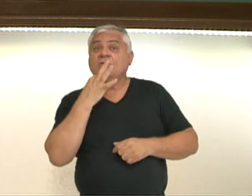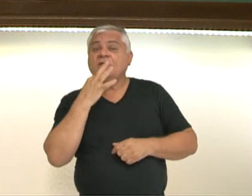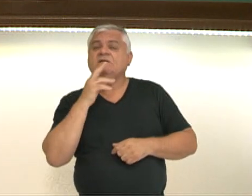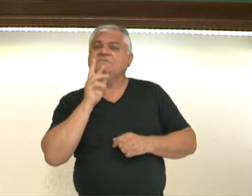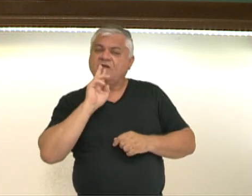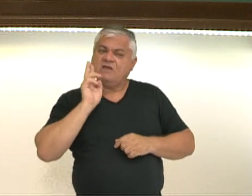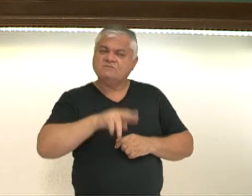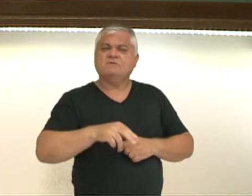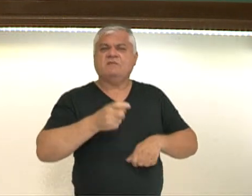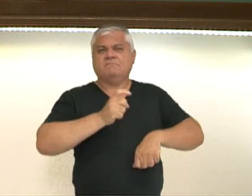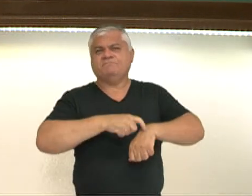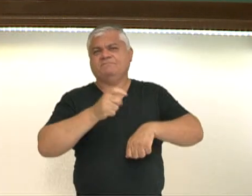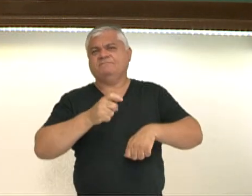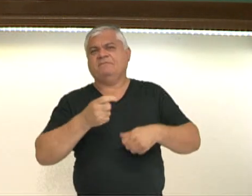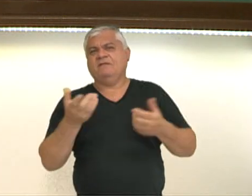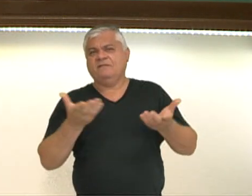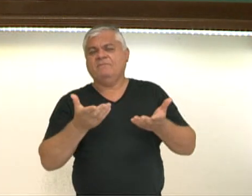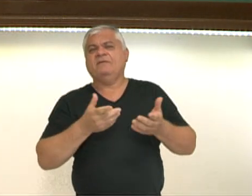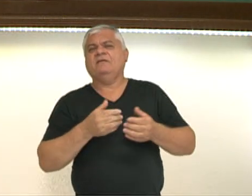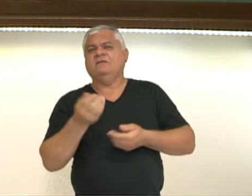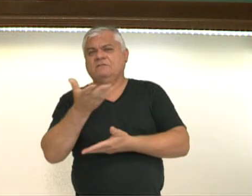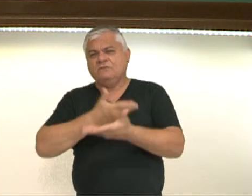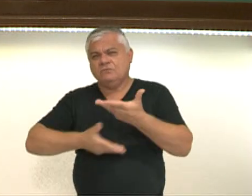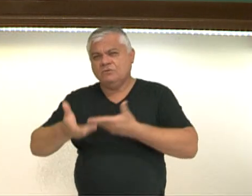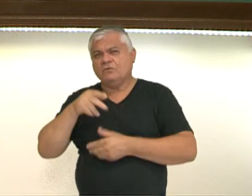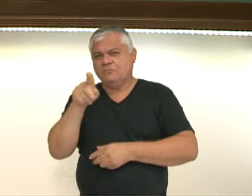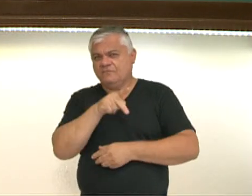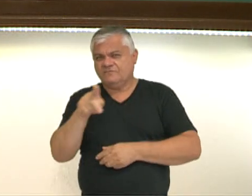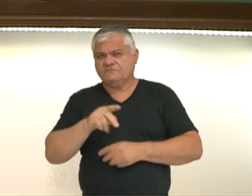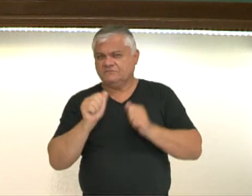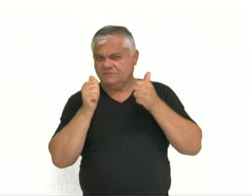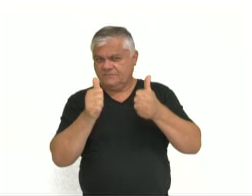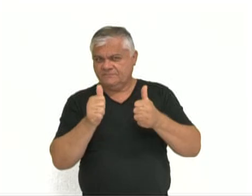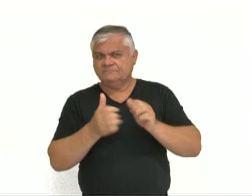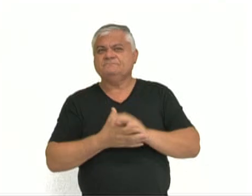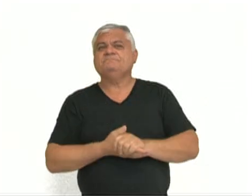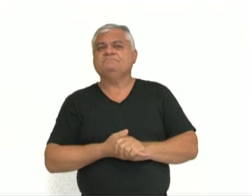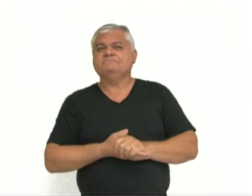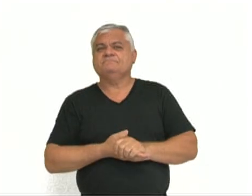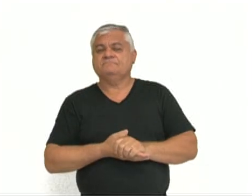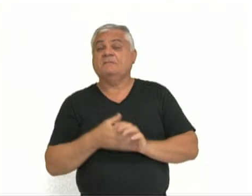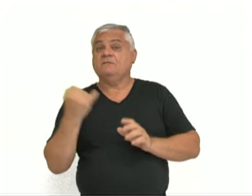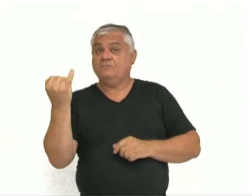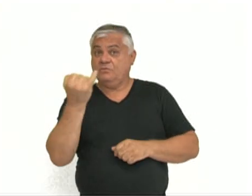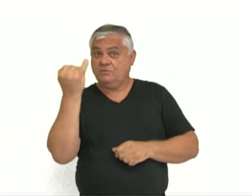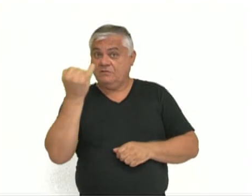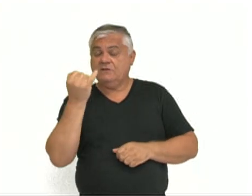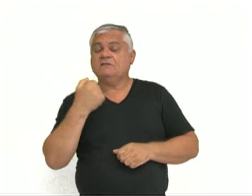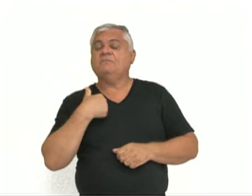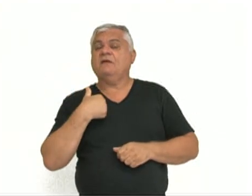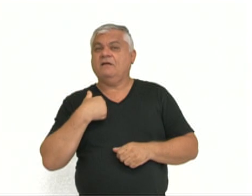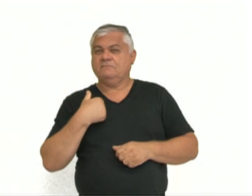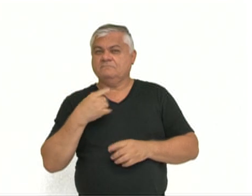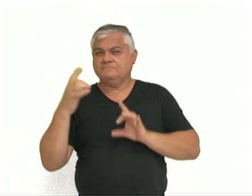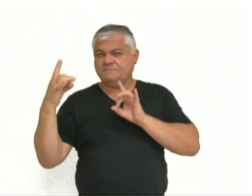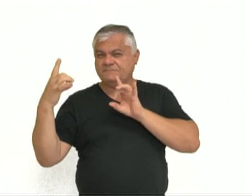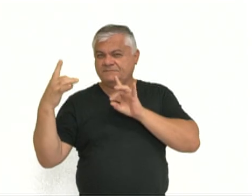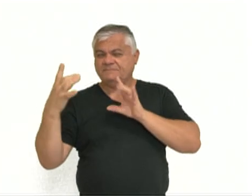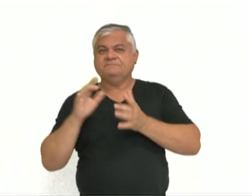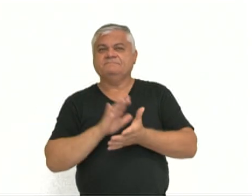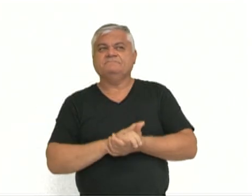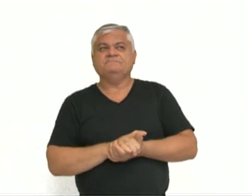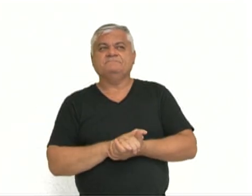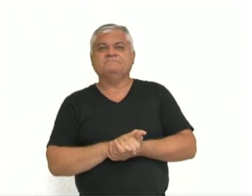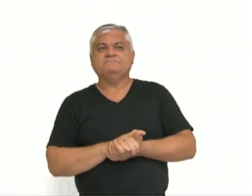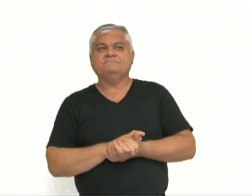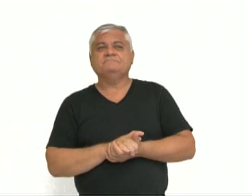vai responder isso no teu caderno e socialize com o teu professor, tá bom? É muito importante para nós termos esse feedback. Terminamos